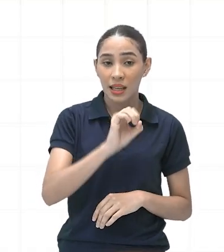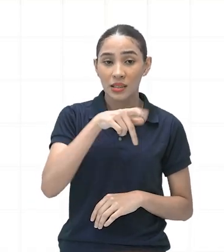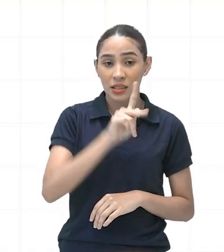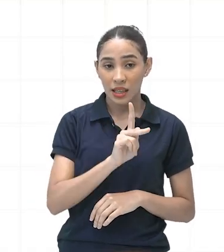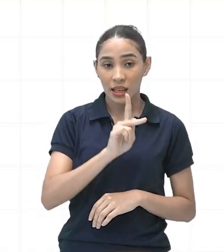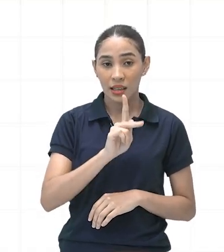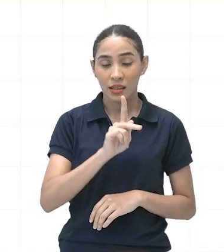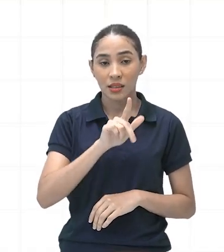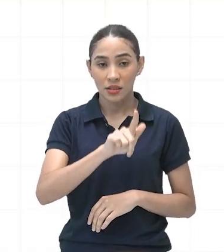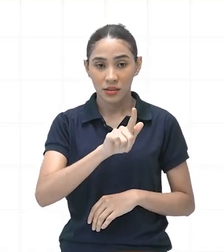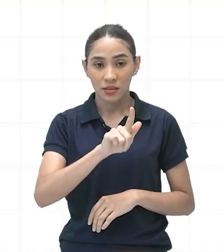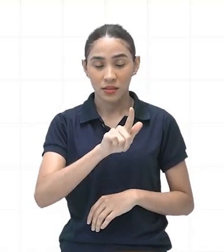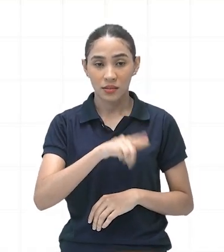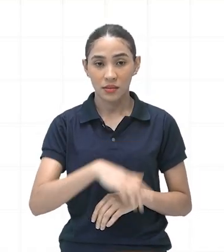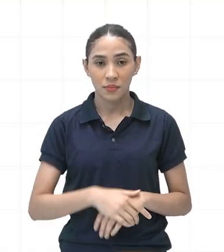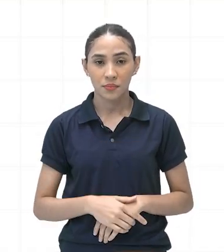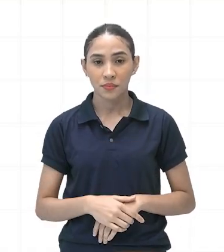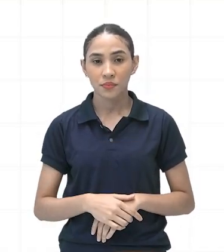né,